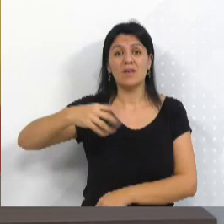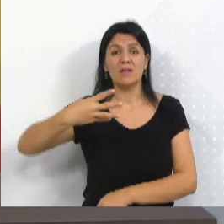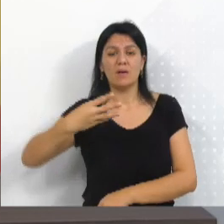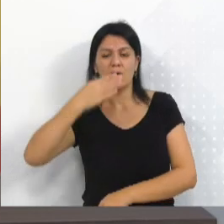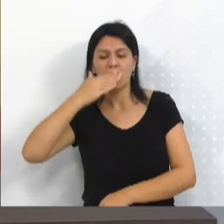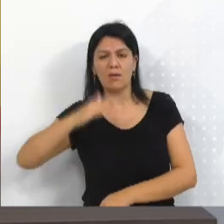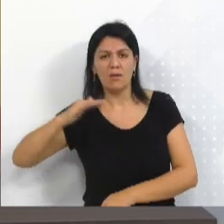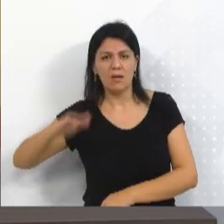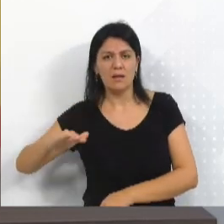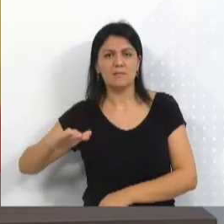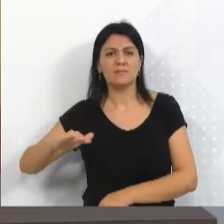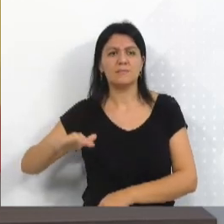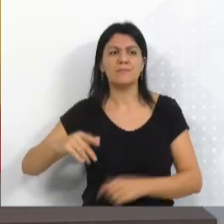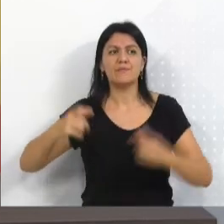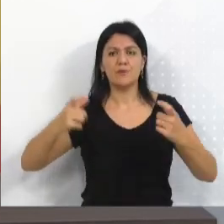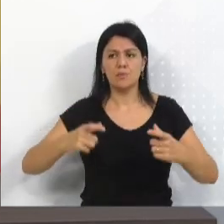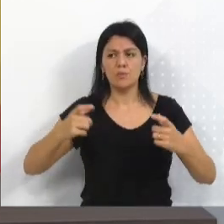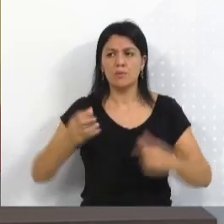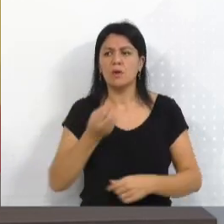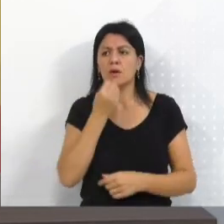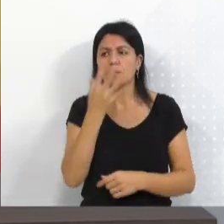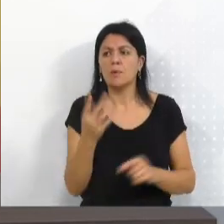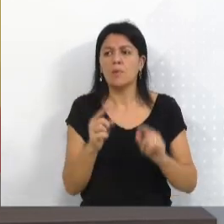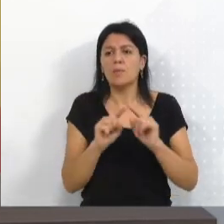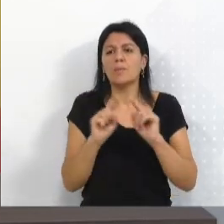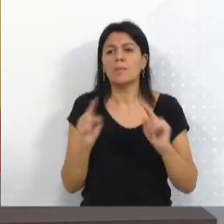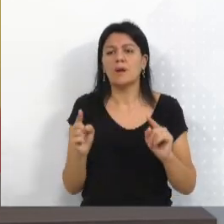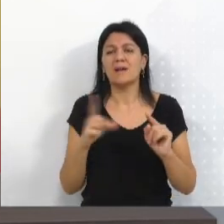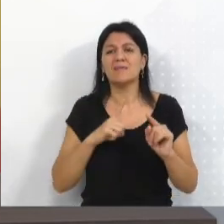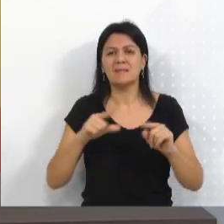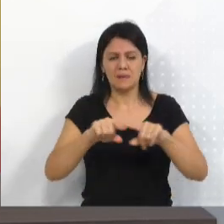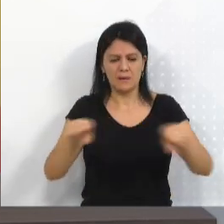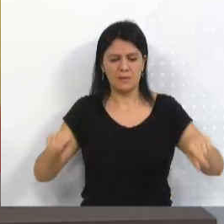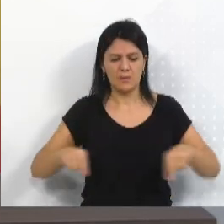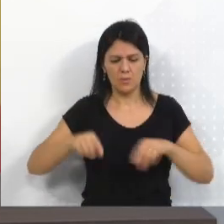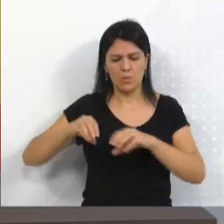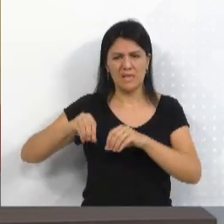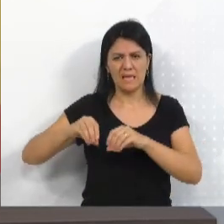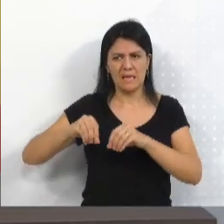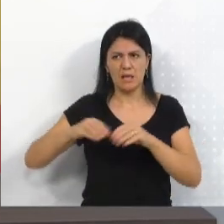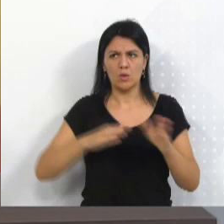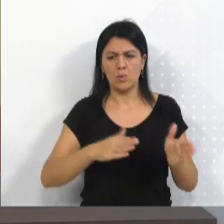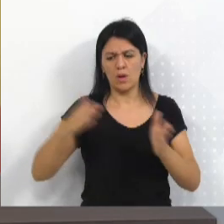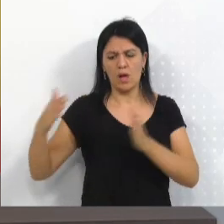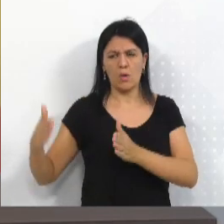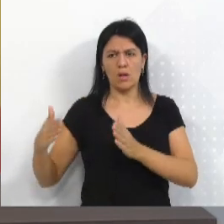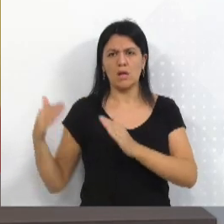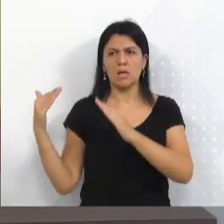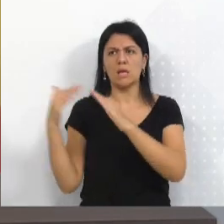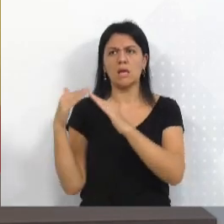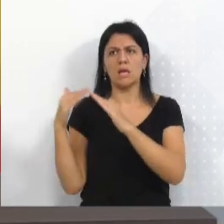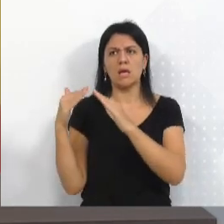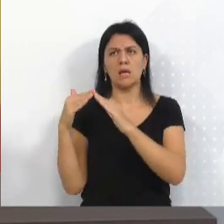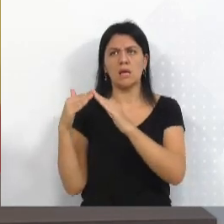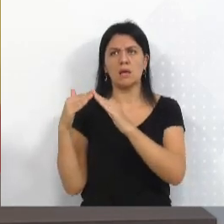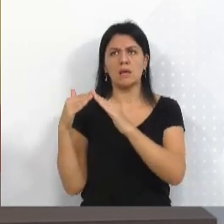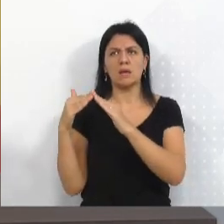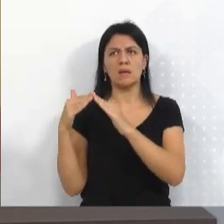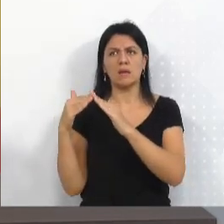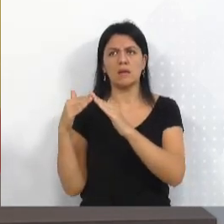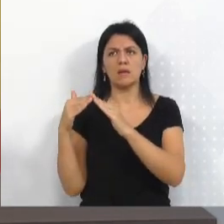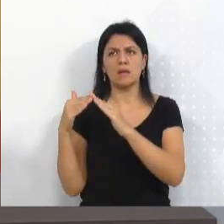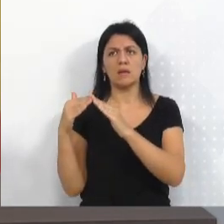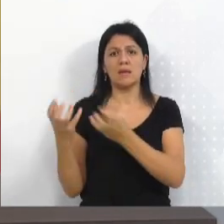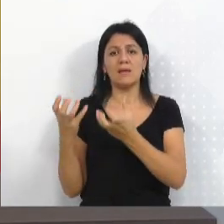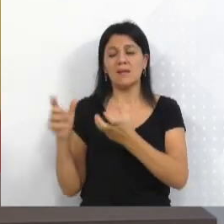realmente o espaço deles é muito bom e ainda tem um porém tem um terreno ao lado onde tem uma residência e eles querem se desfazer daquele